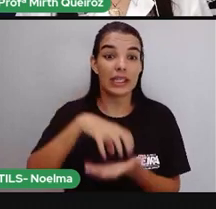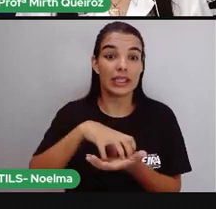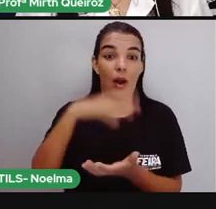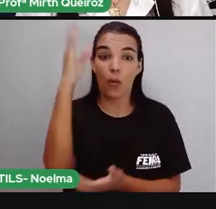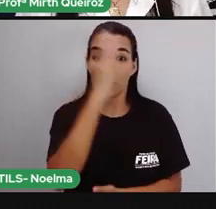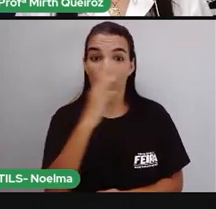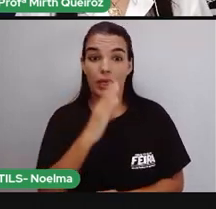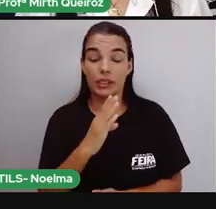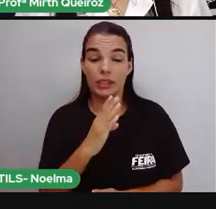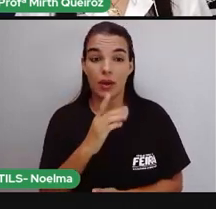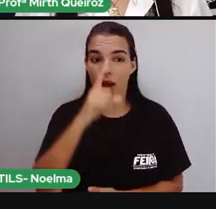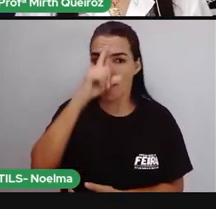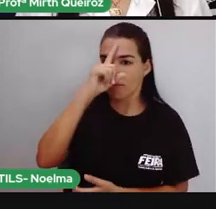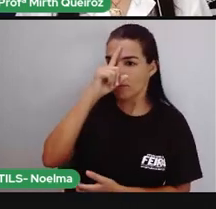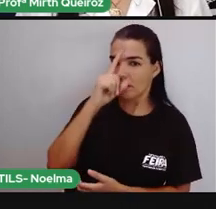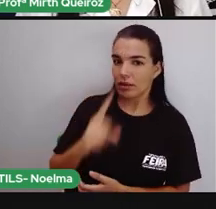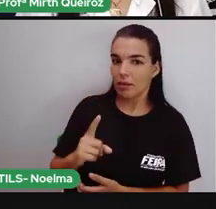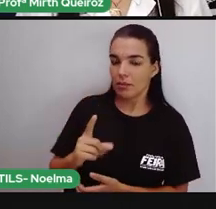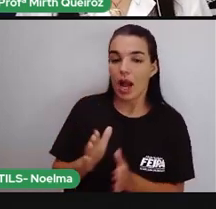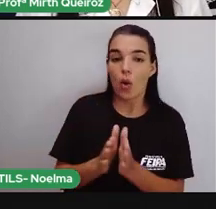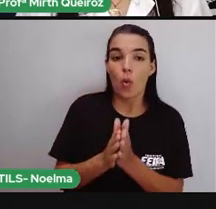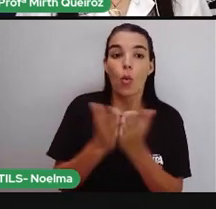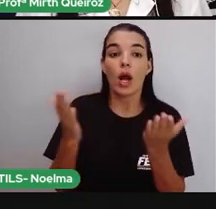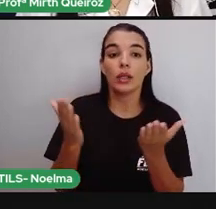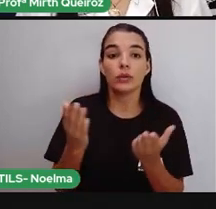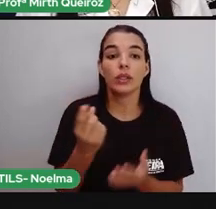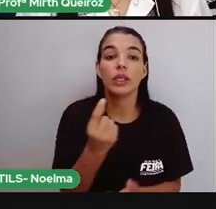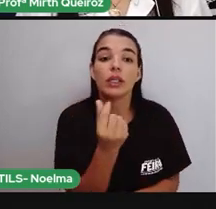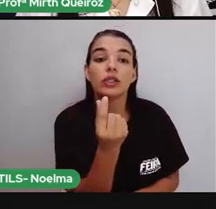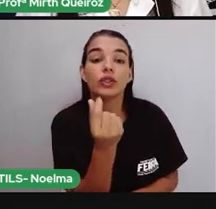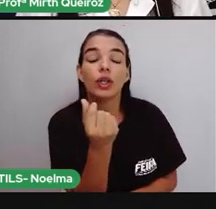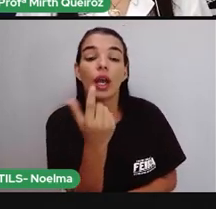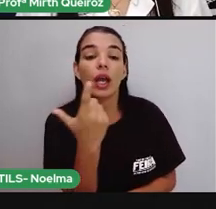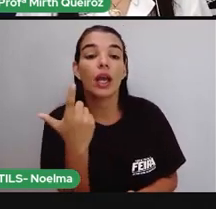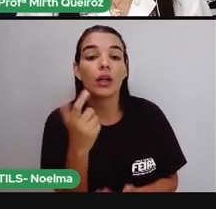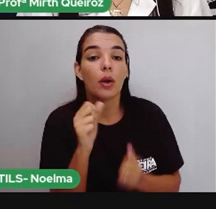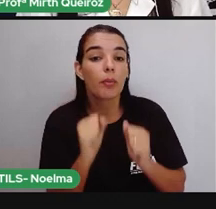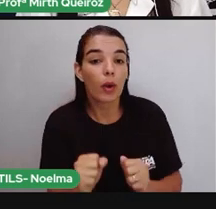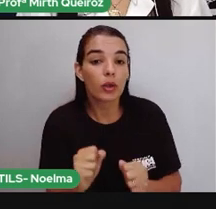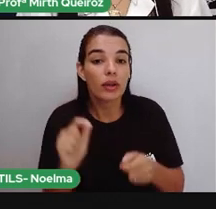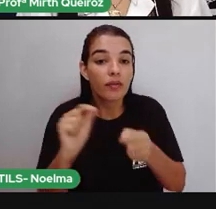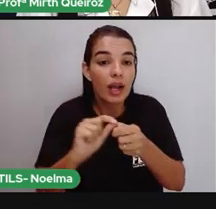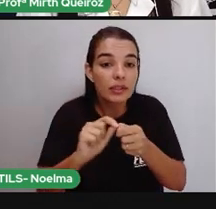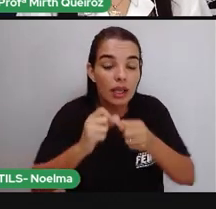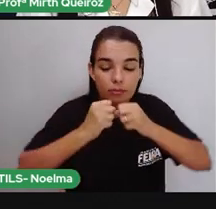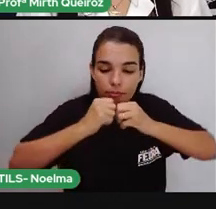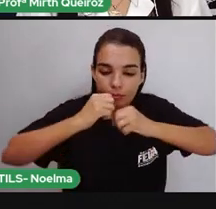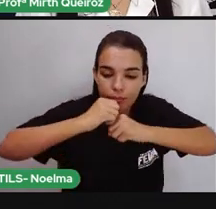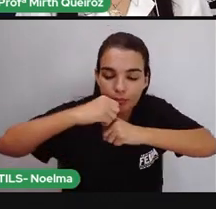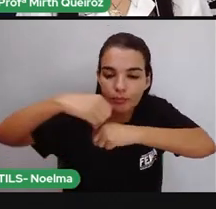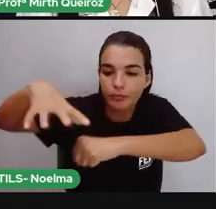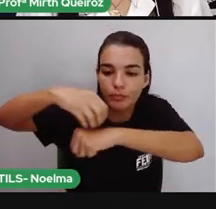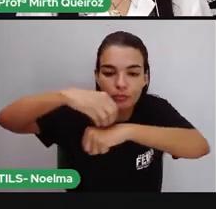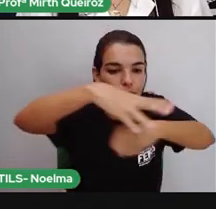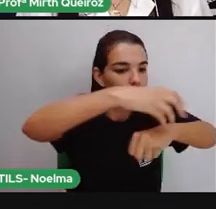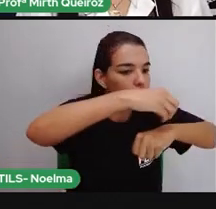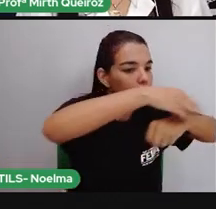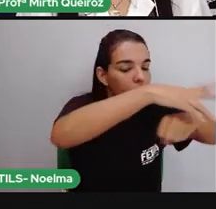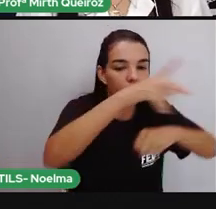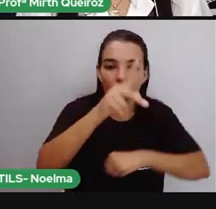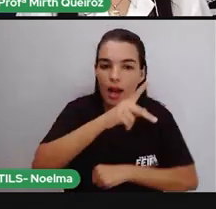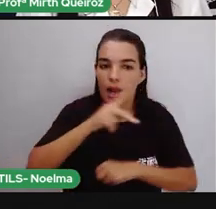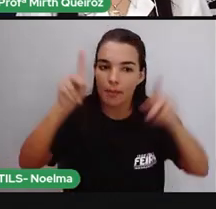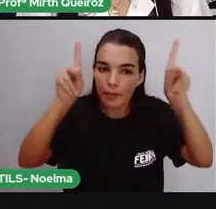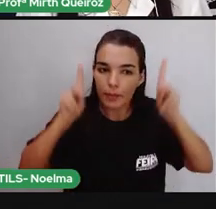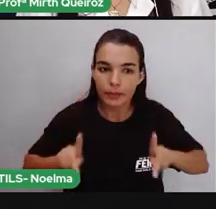determina quando e quanto o dinheiro deve ser fabricado e distribuído para a população. A fabricação